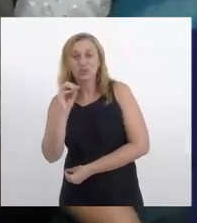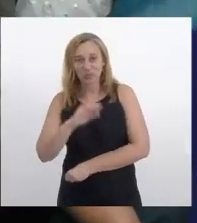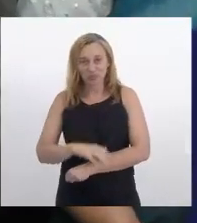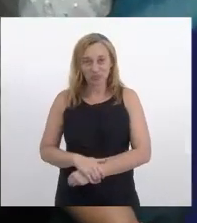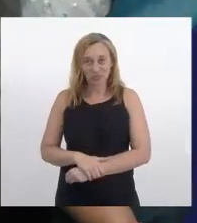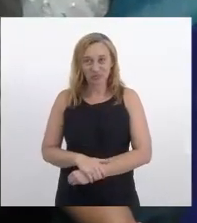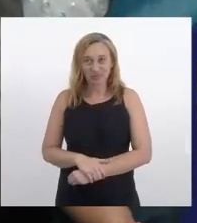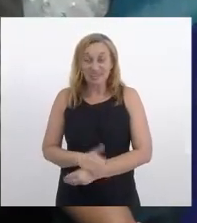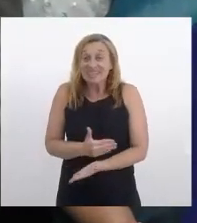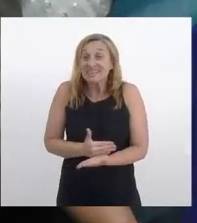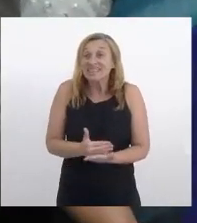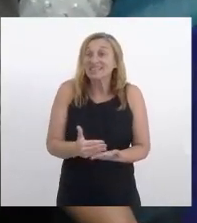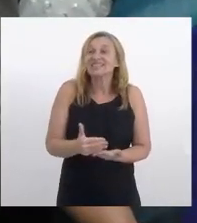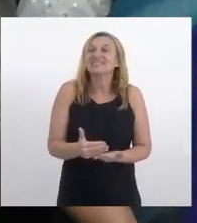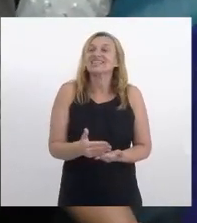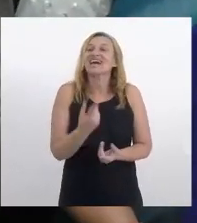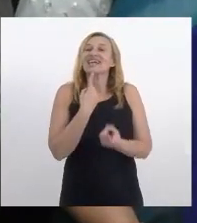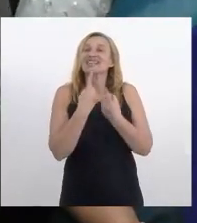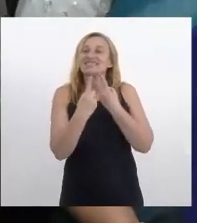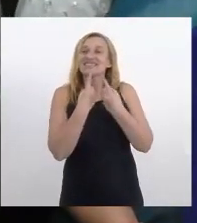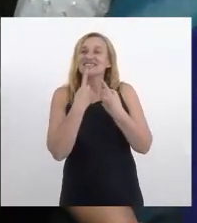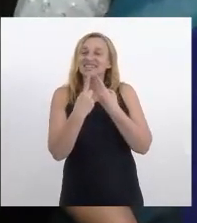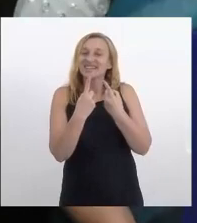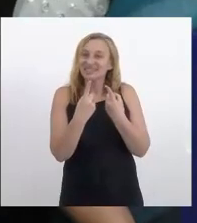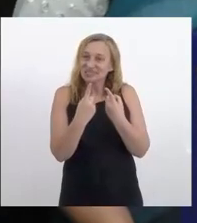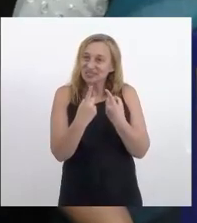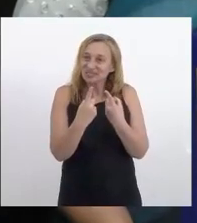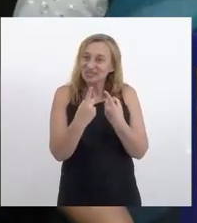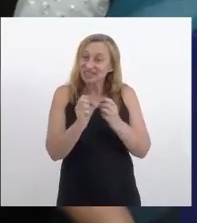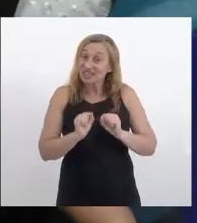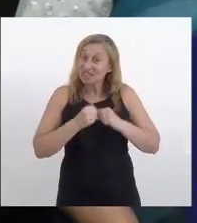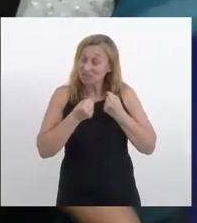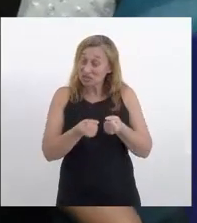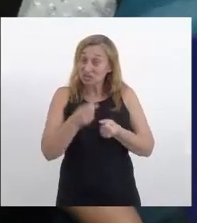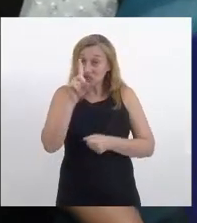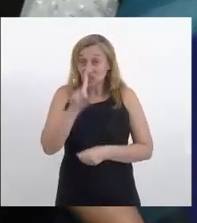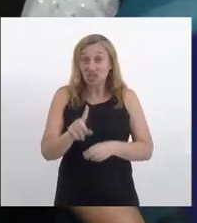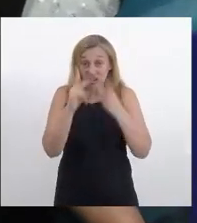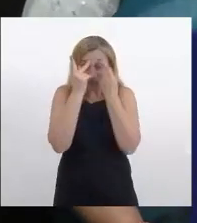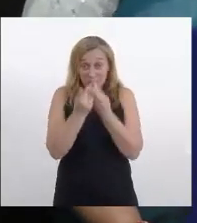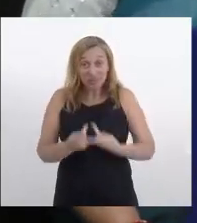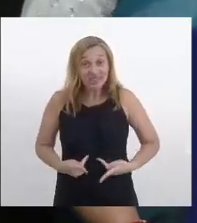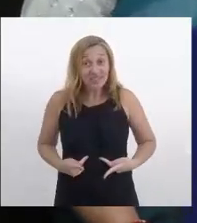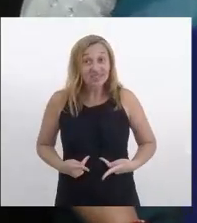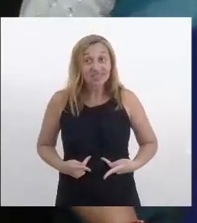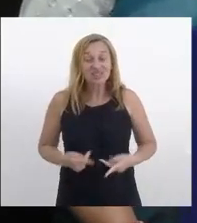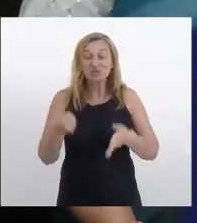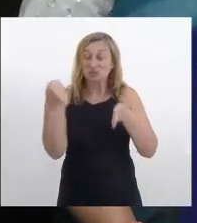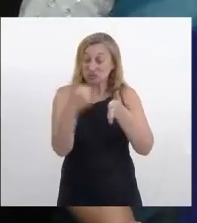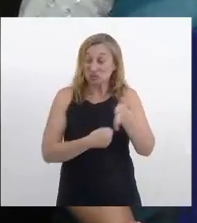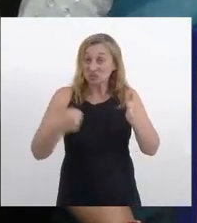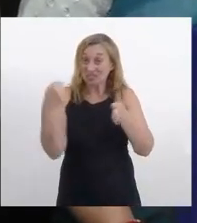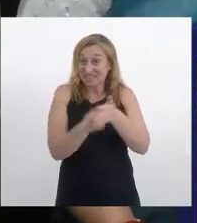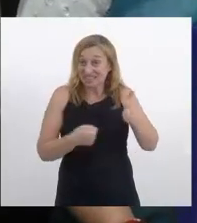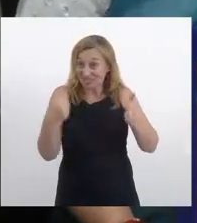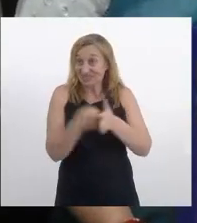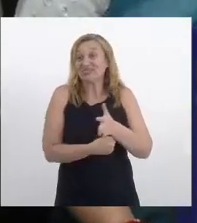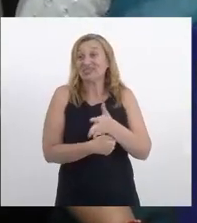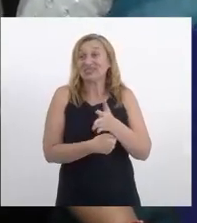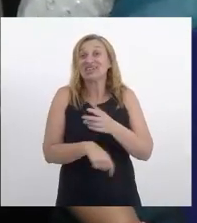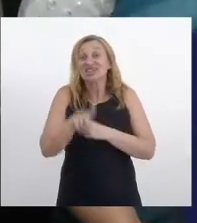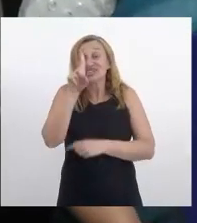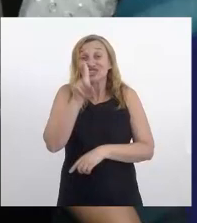em iniciar esse diálogo por São Paulo, defensor dos direitos humanos e um lutador